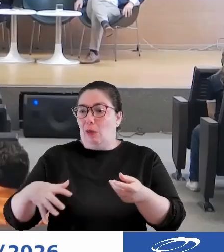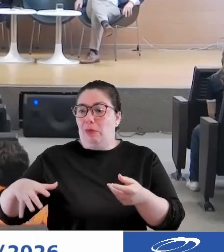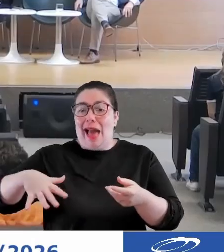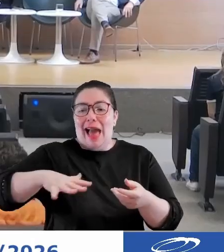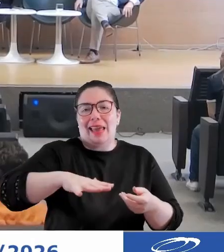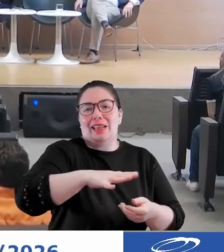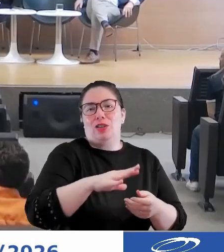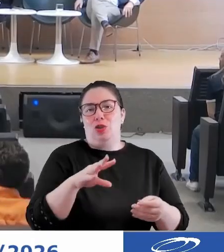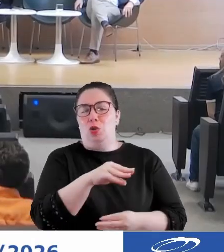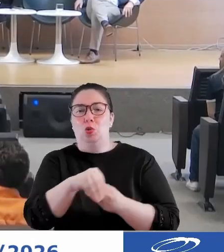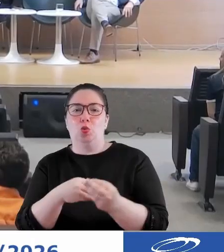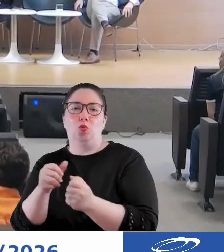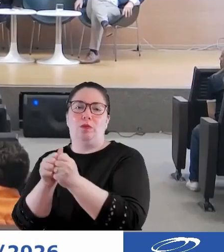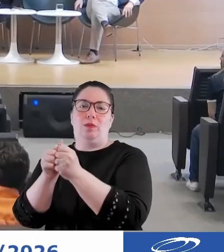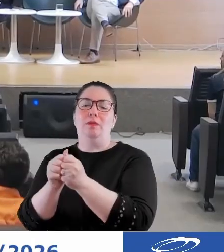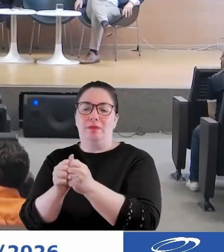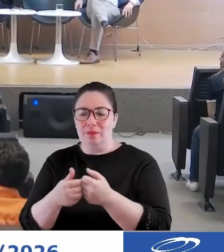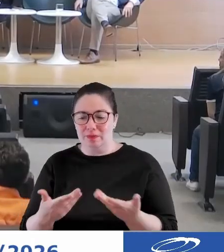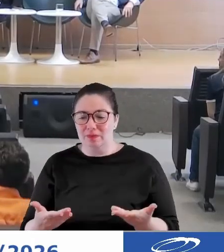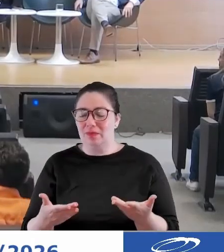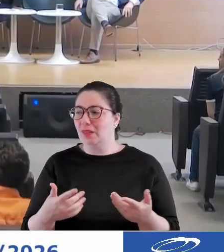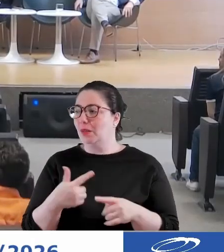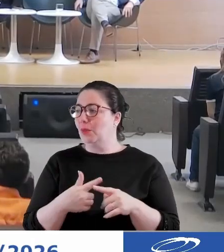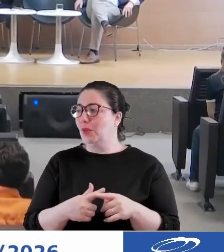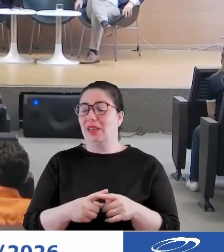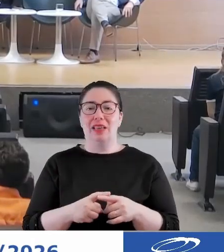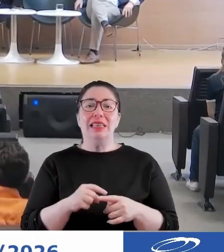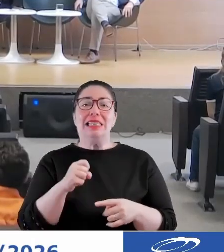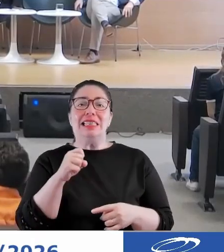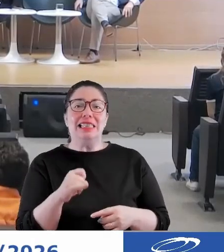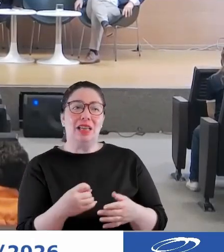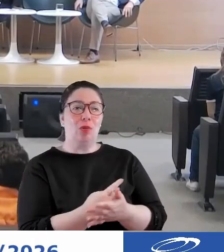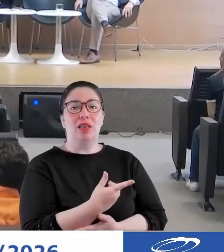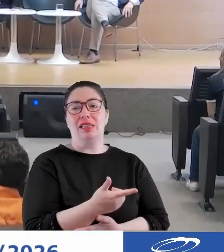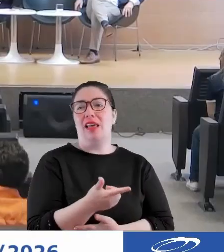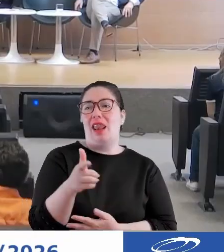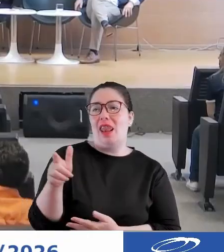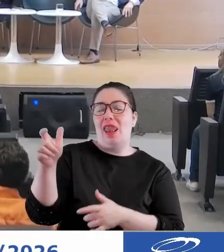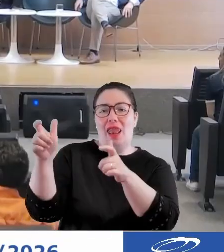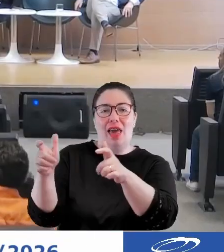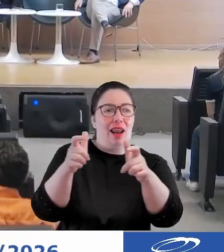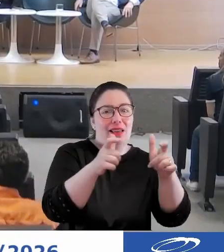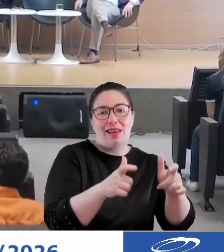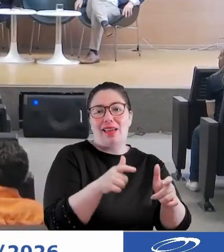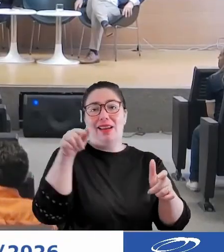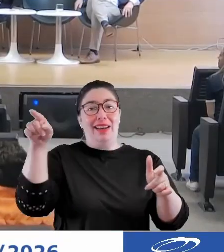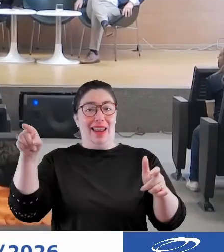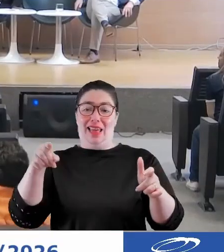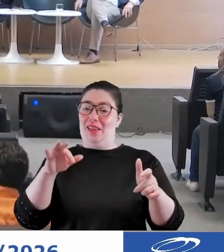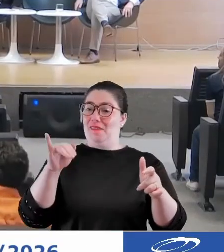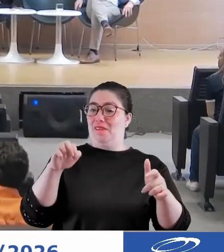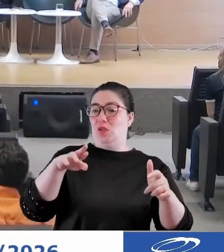na maioria, não é? Se não acontece na Fiocruz, imagina nos outros lugares, né? No posto de saúde, por exemplo, as pessoas tratam as mais